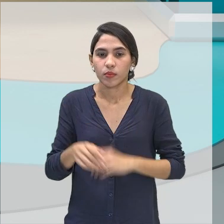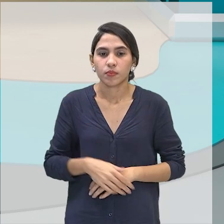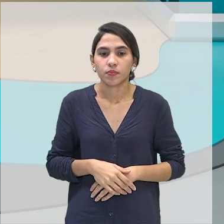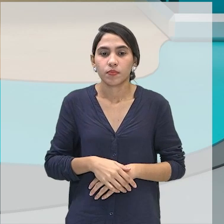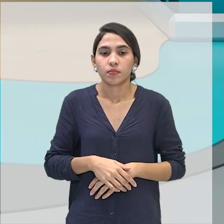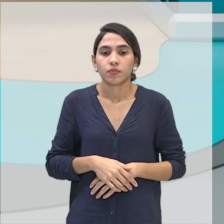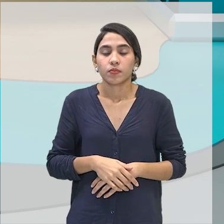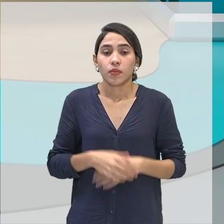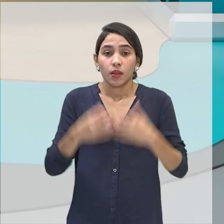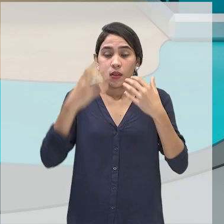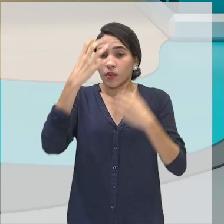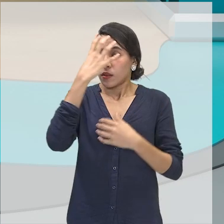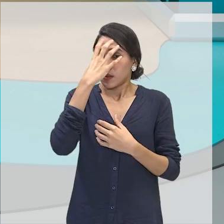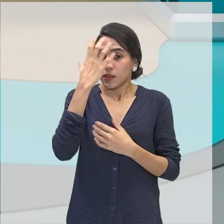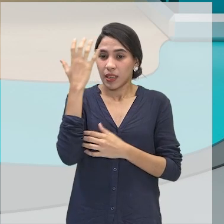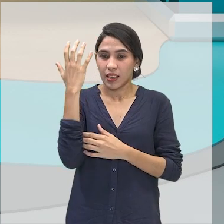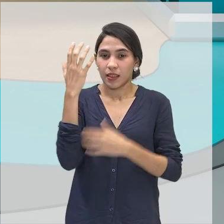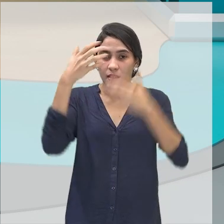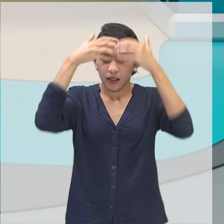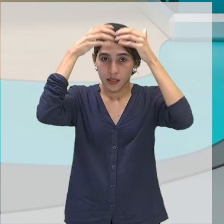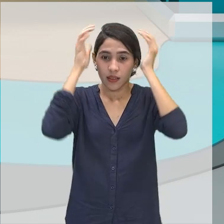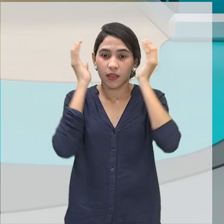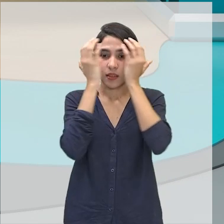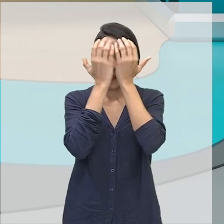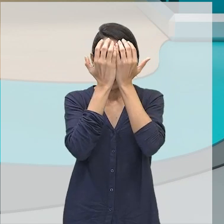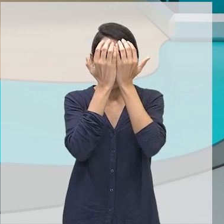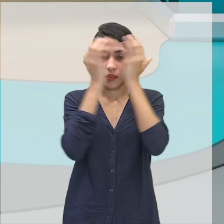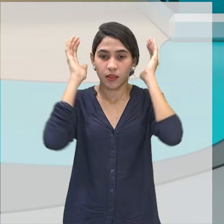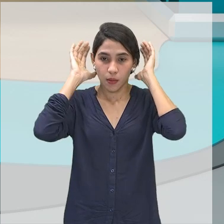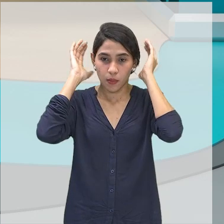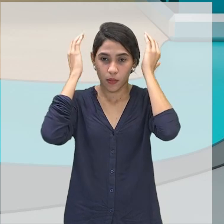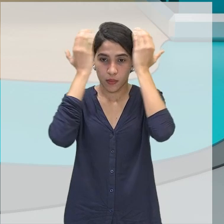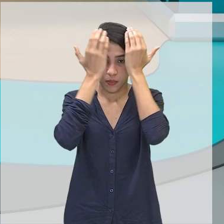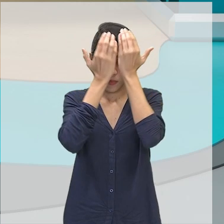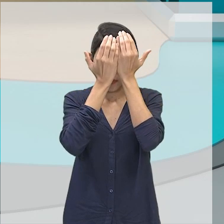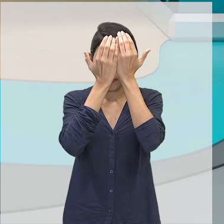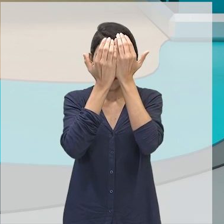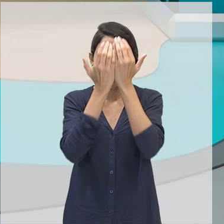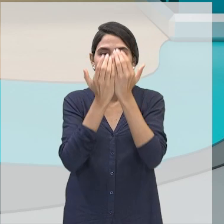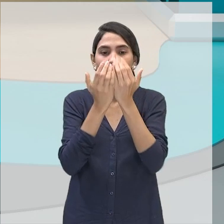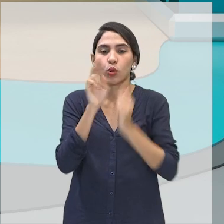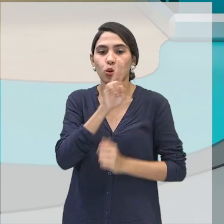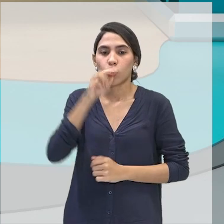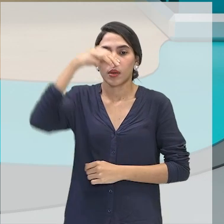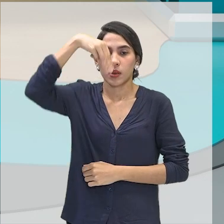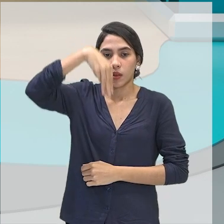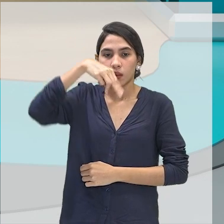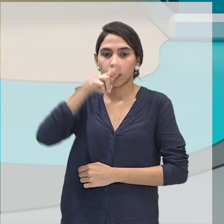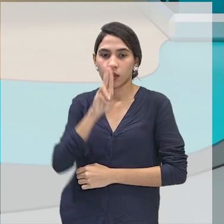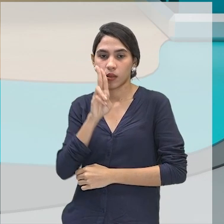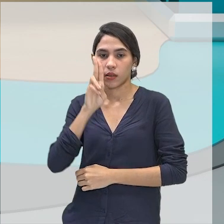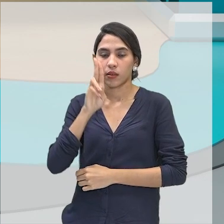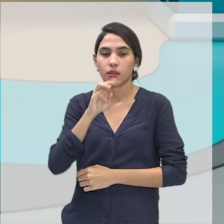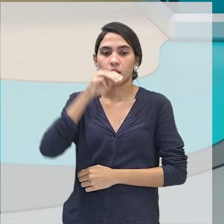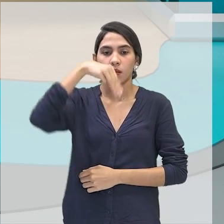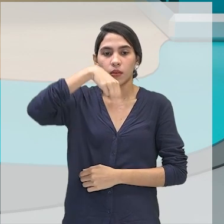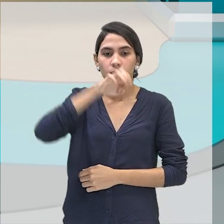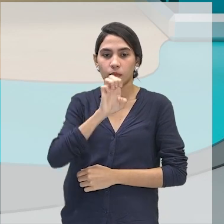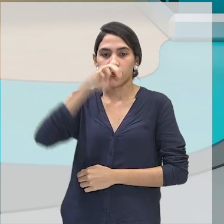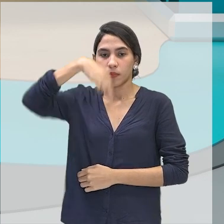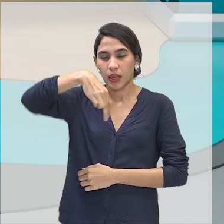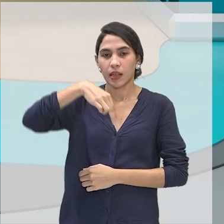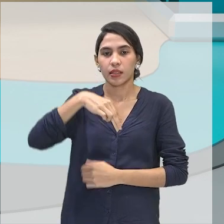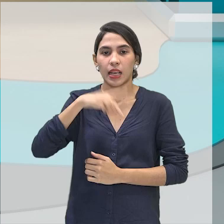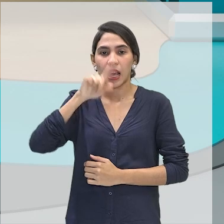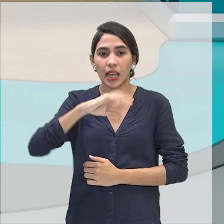com um capacete de proteção chamado men. Tá? Então, o men é o capacete